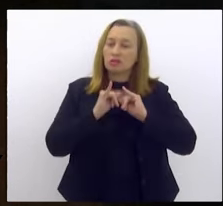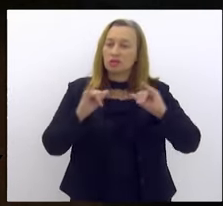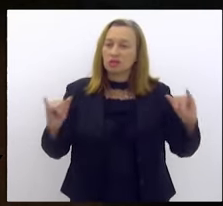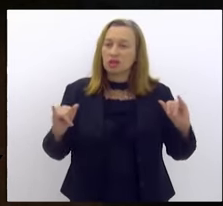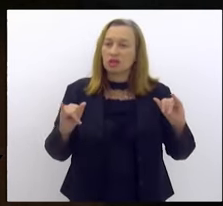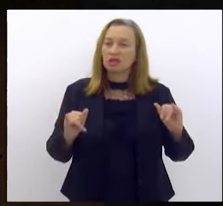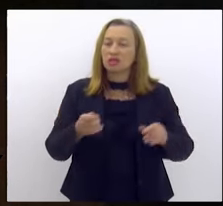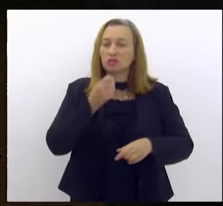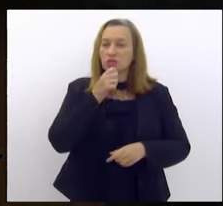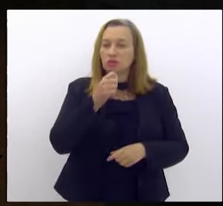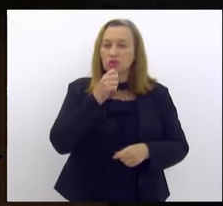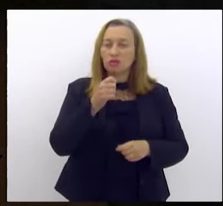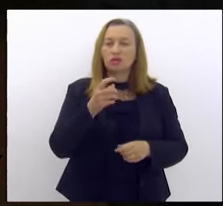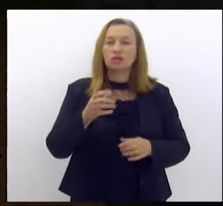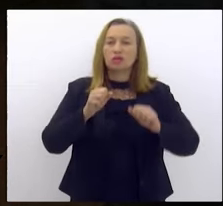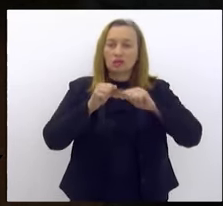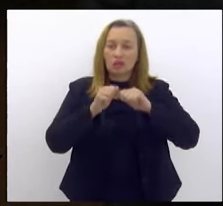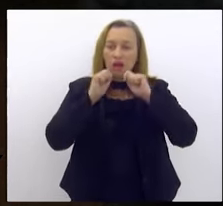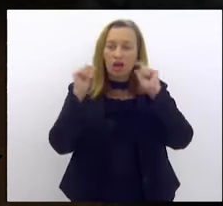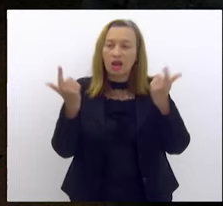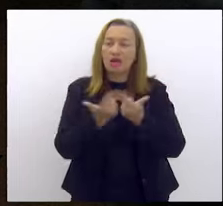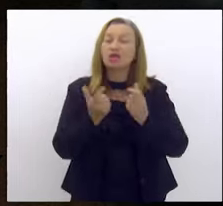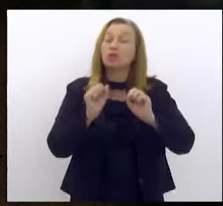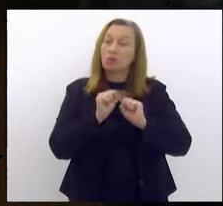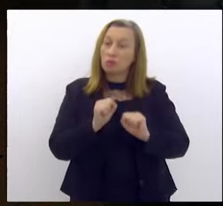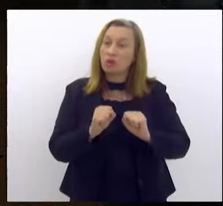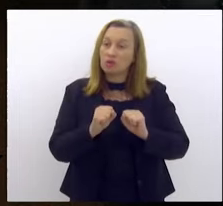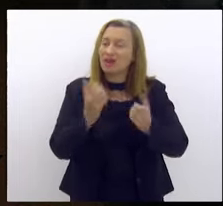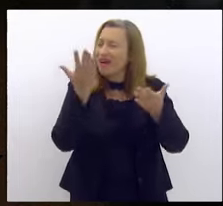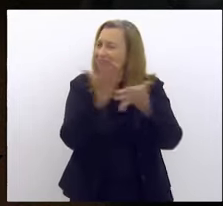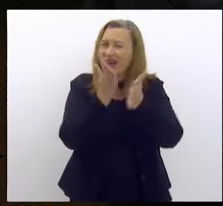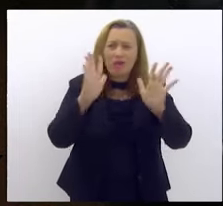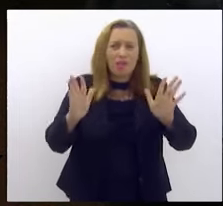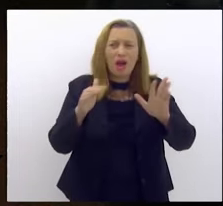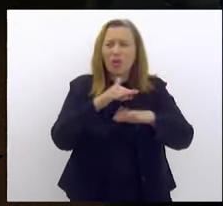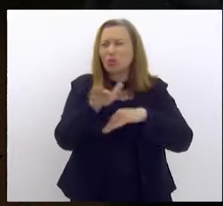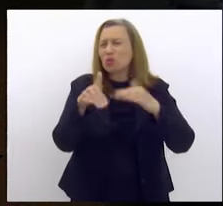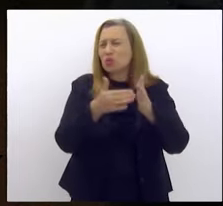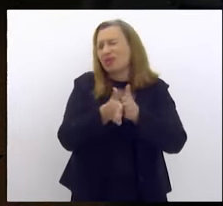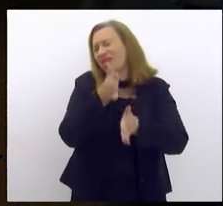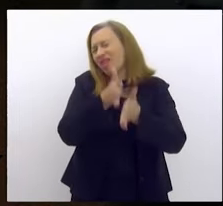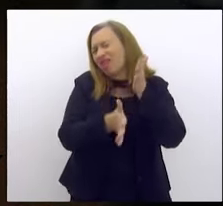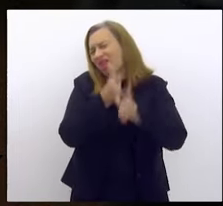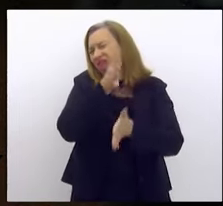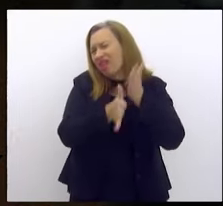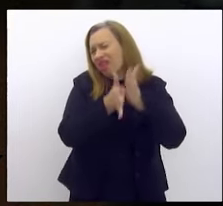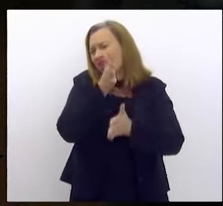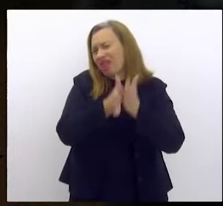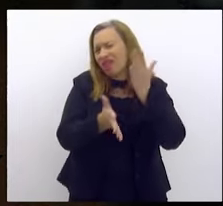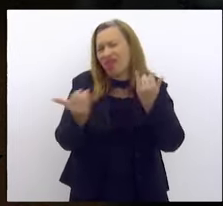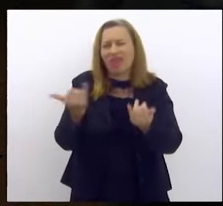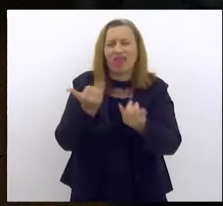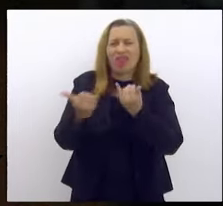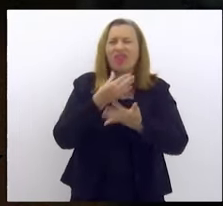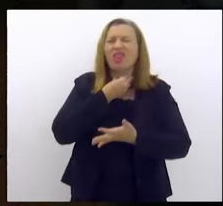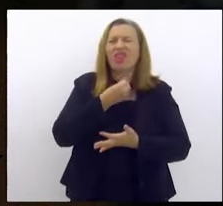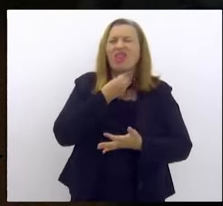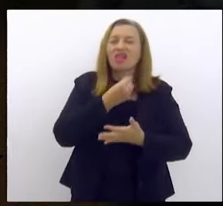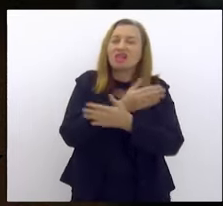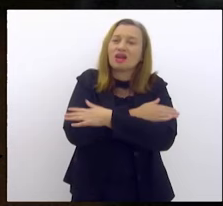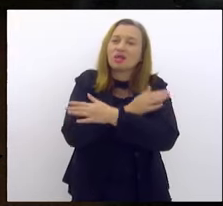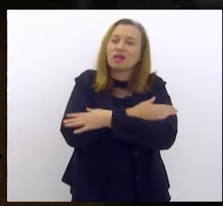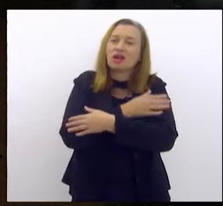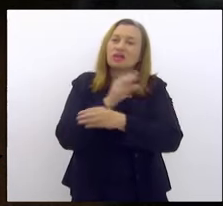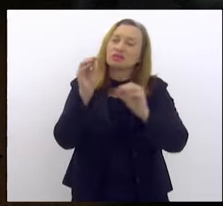no microfone da Assembleia Legislativa para que possa acabar com todo o alarido, com toda a mística que se faz, e dar um abraço, um